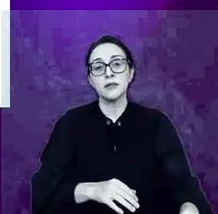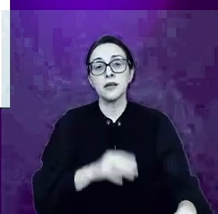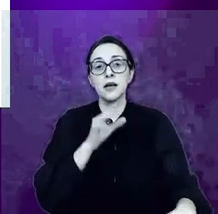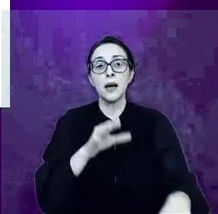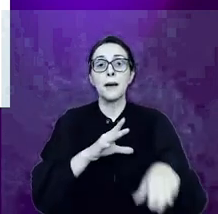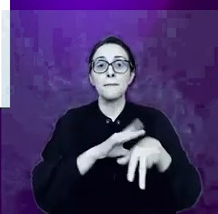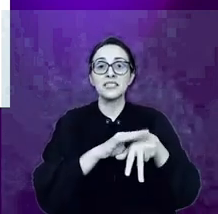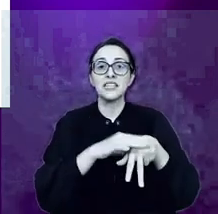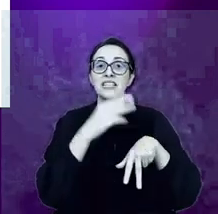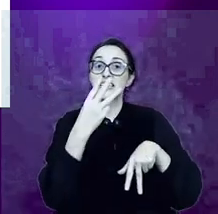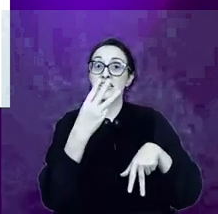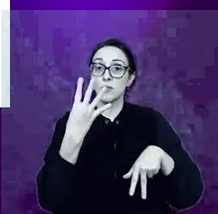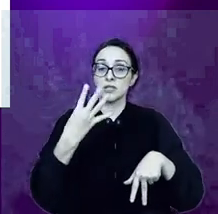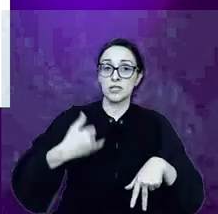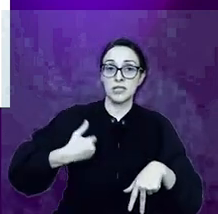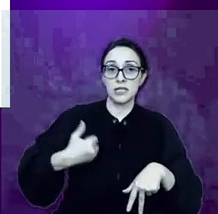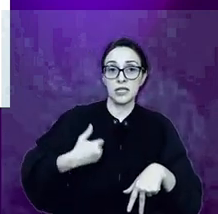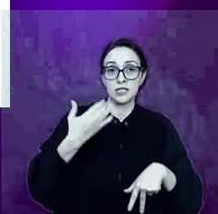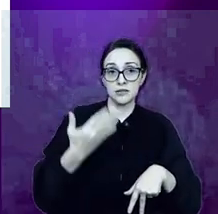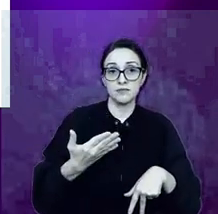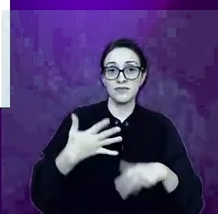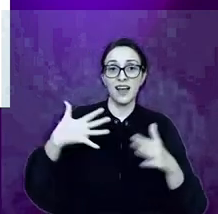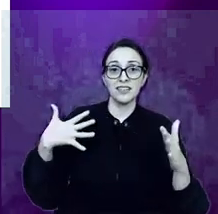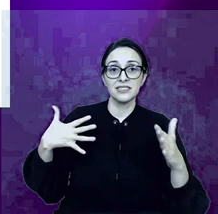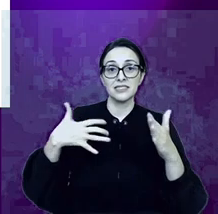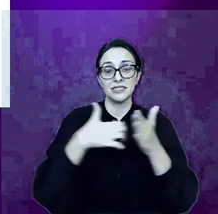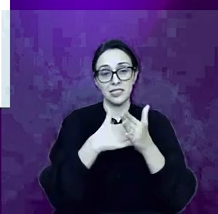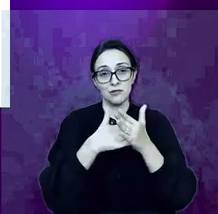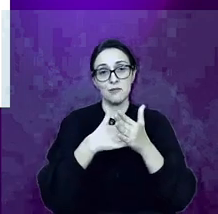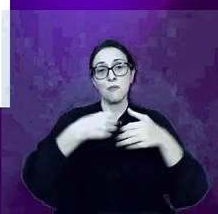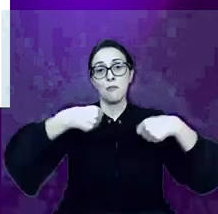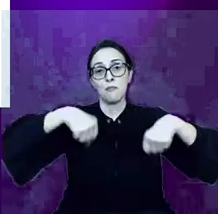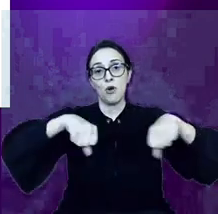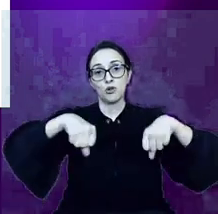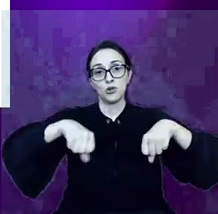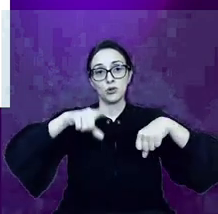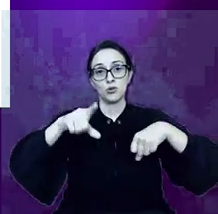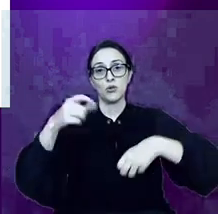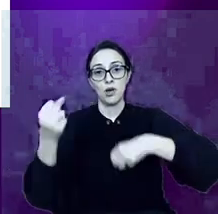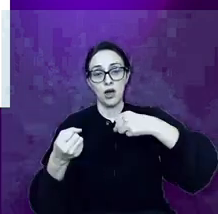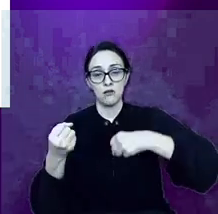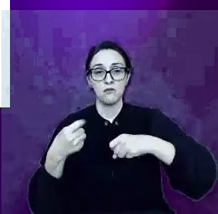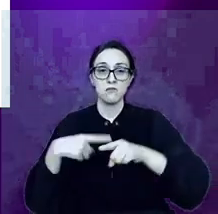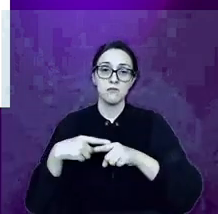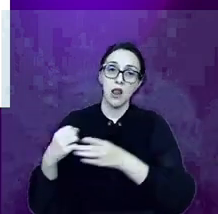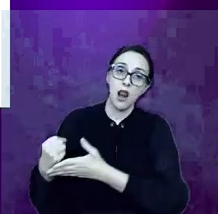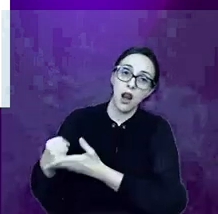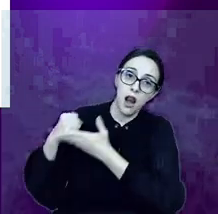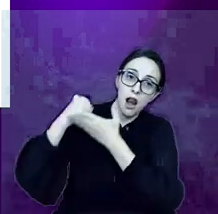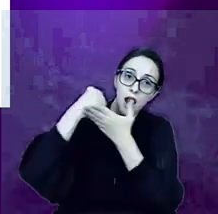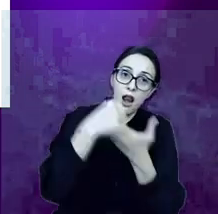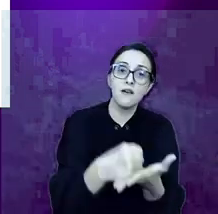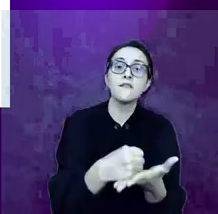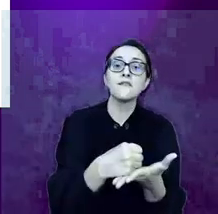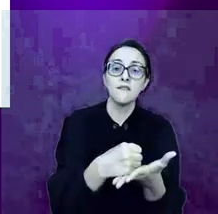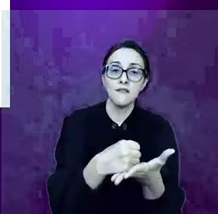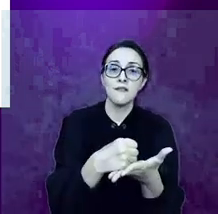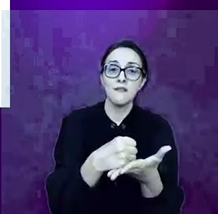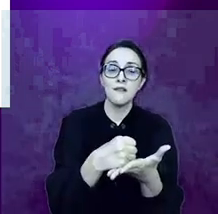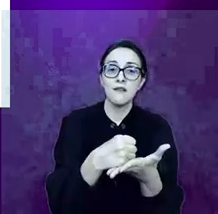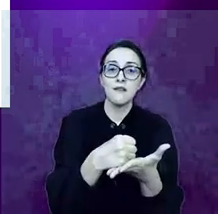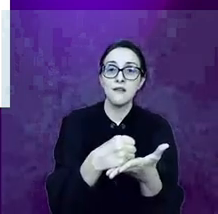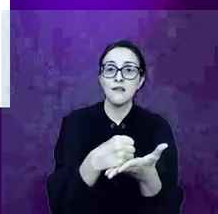de 34 anos, vítima de acidente remoto versus alto, trazido para